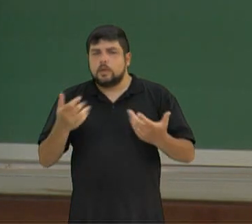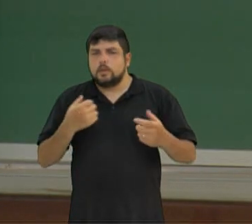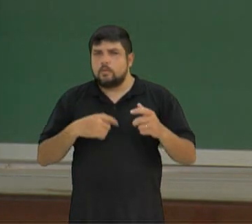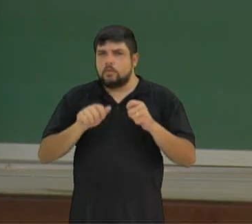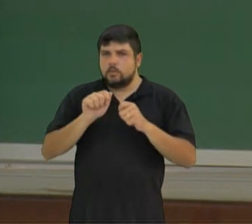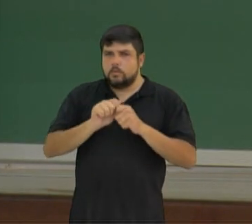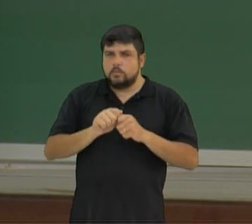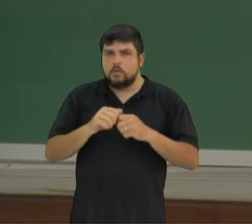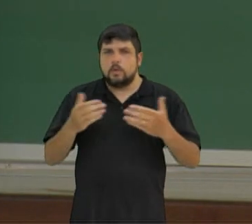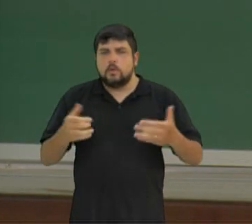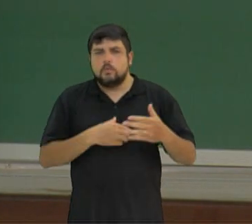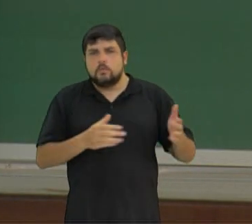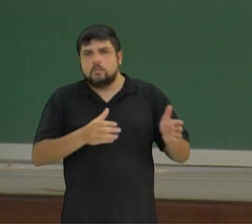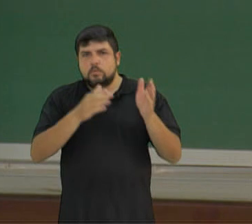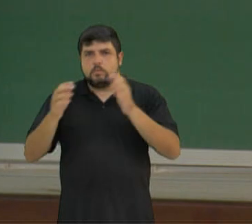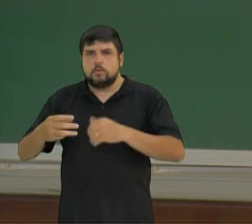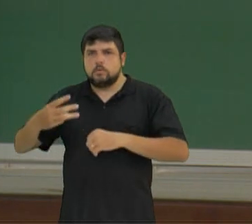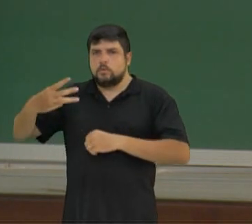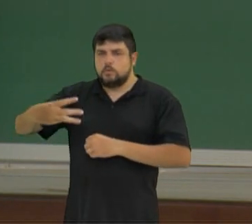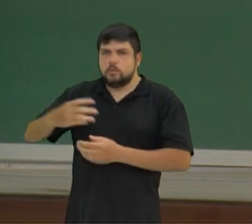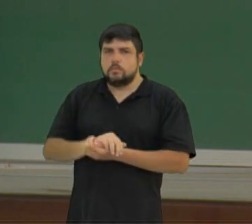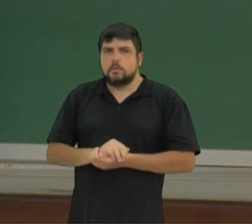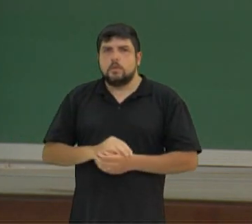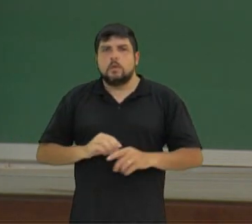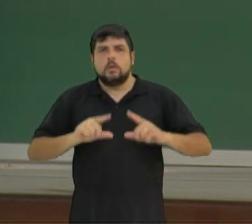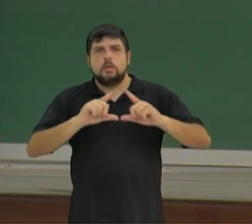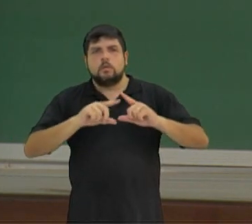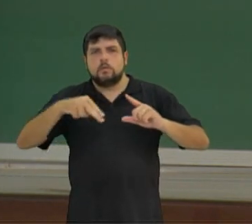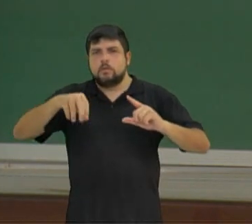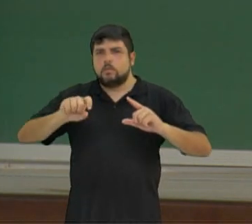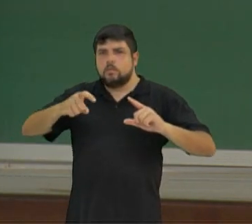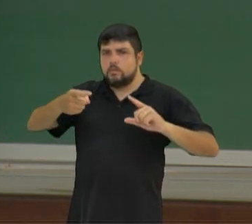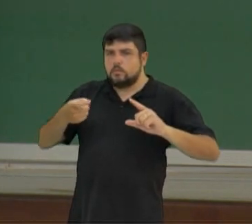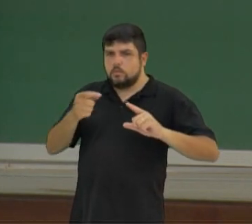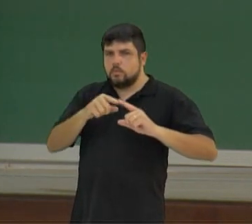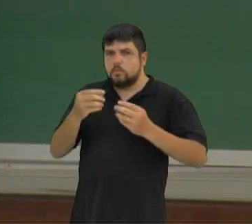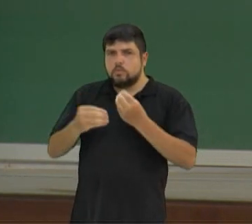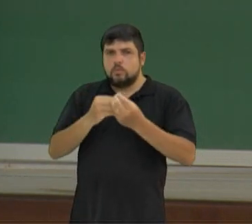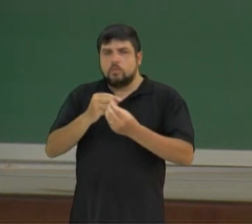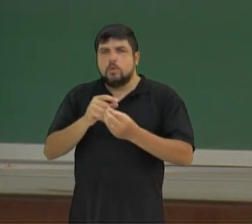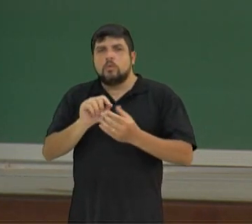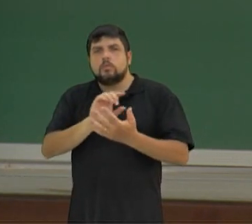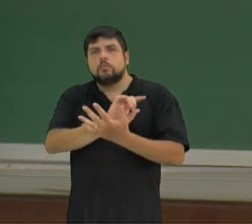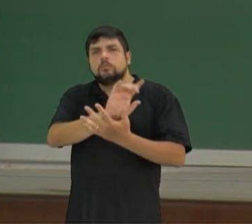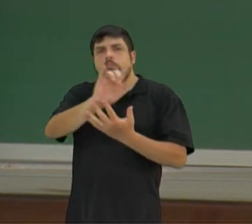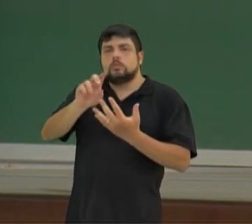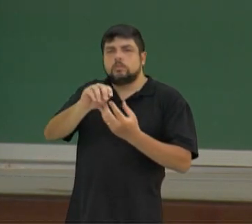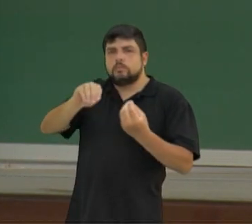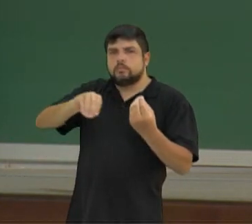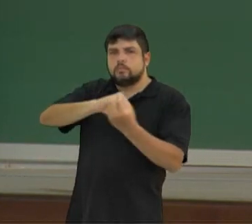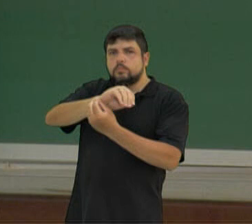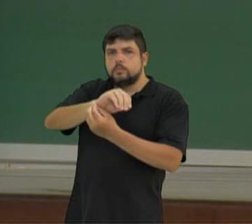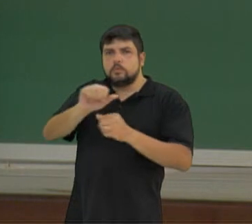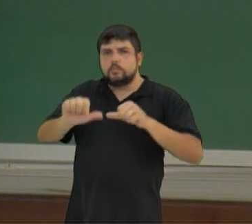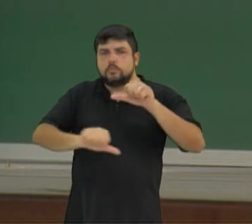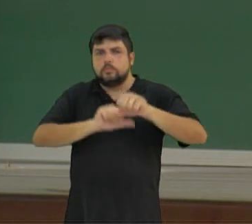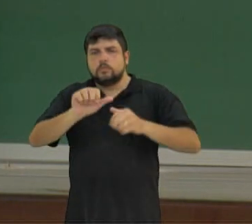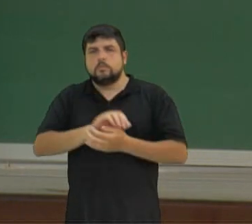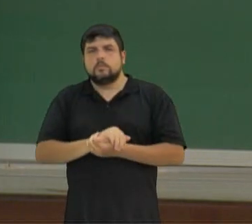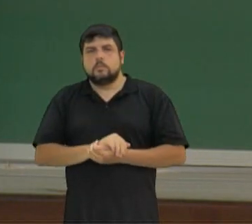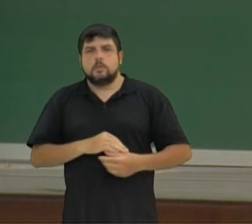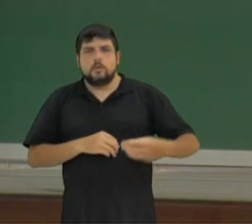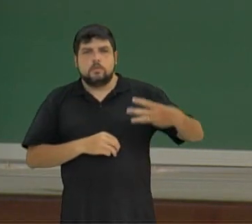para o terceiro passo, inverter os valores do delta NOx pelo coeficiente das substâncias. Então, a gente tem lá, o